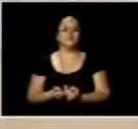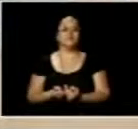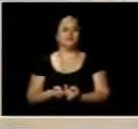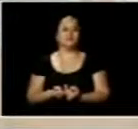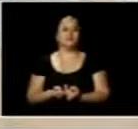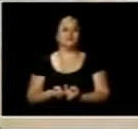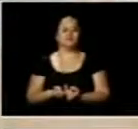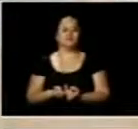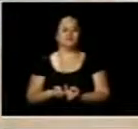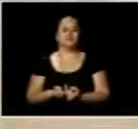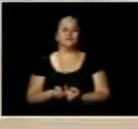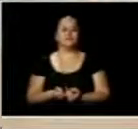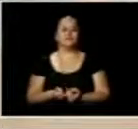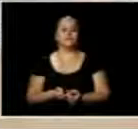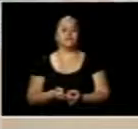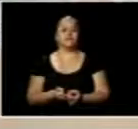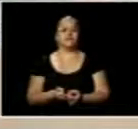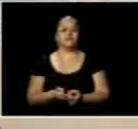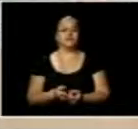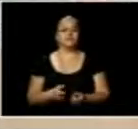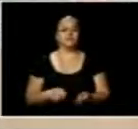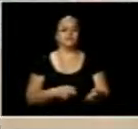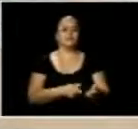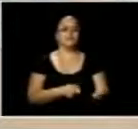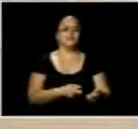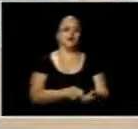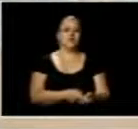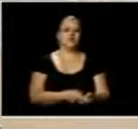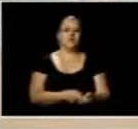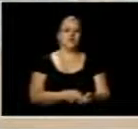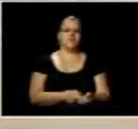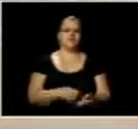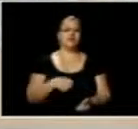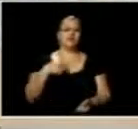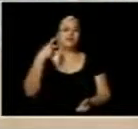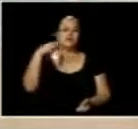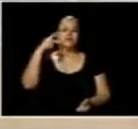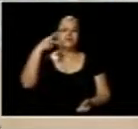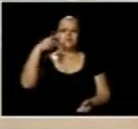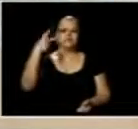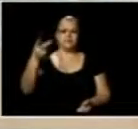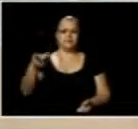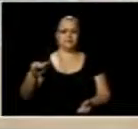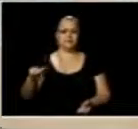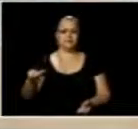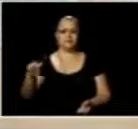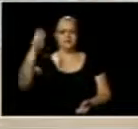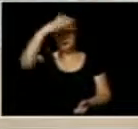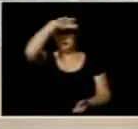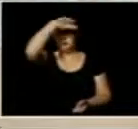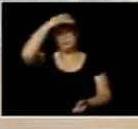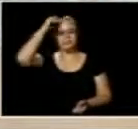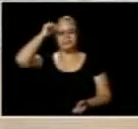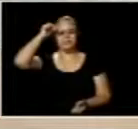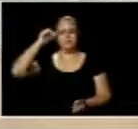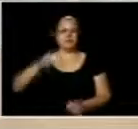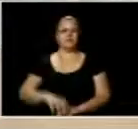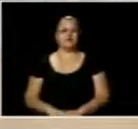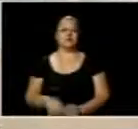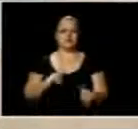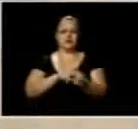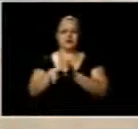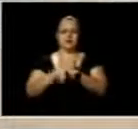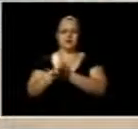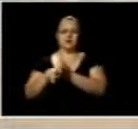muita coisa que é verdadeira e a família anda recebendo retaliações pela prefeitura. Então, isso. Nós vamos investigar isso bem de